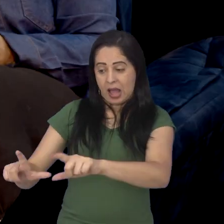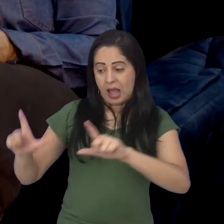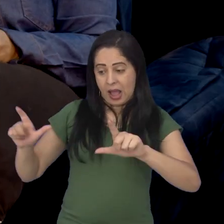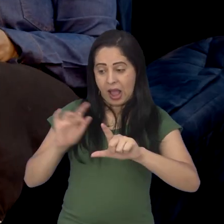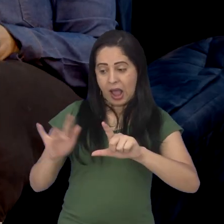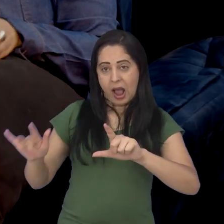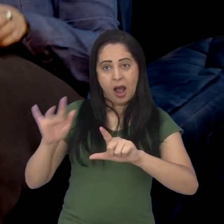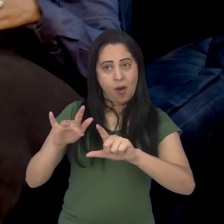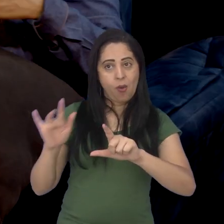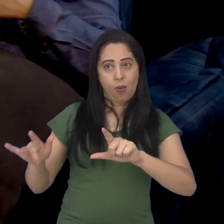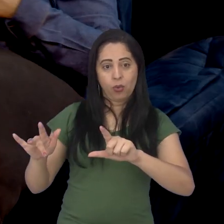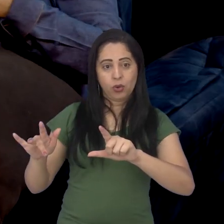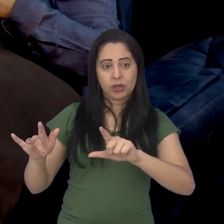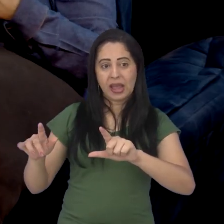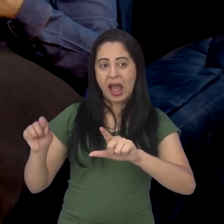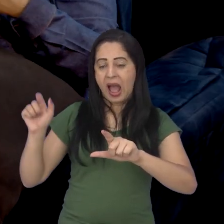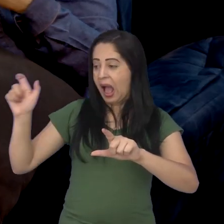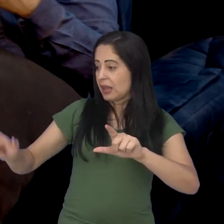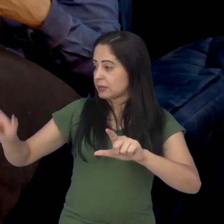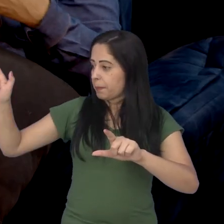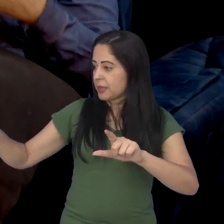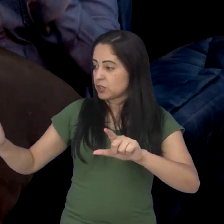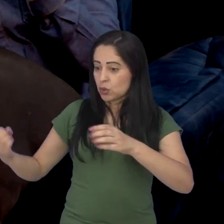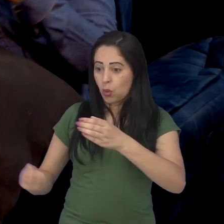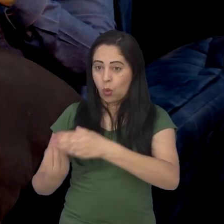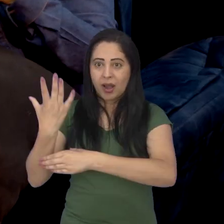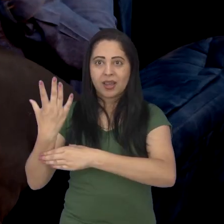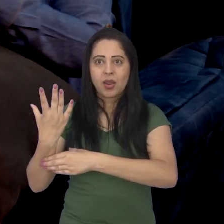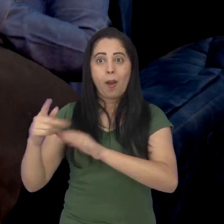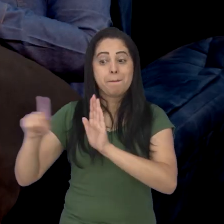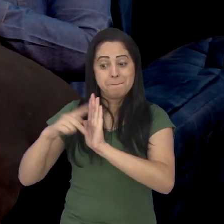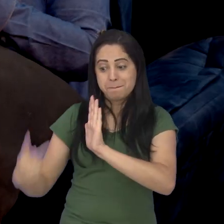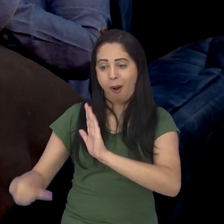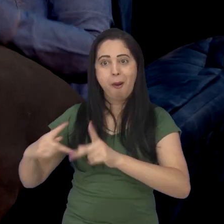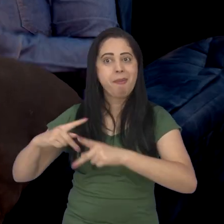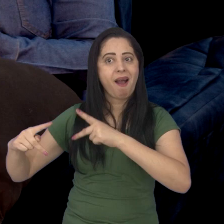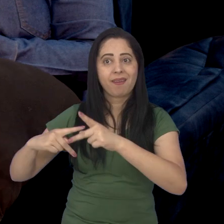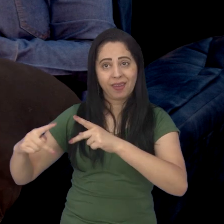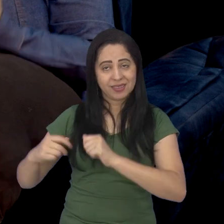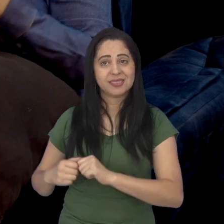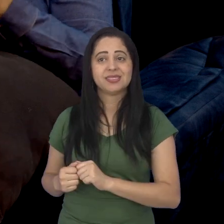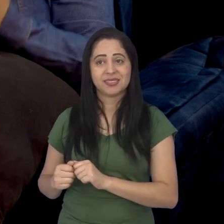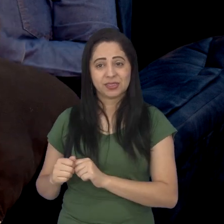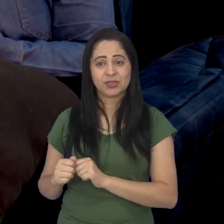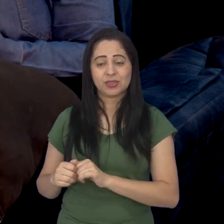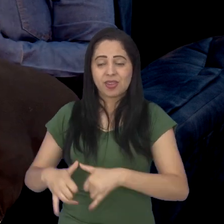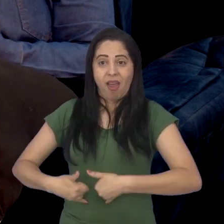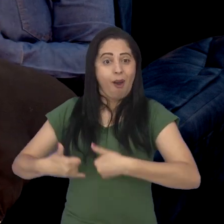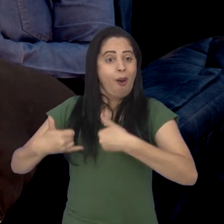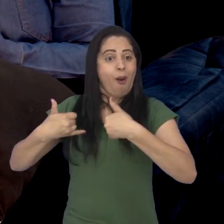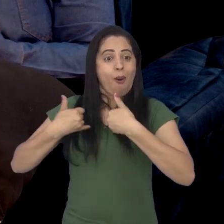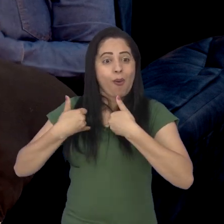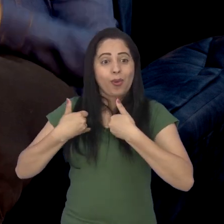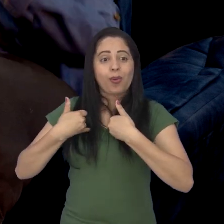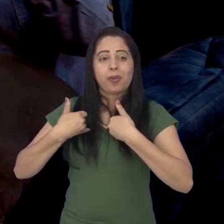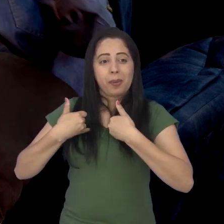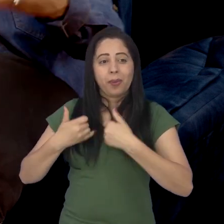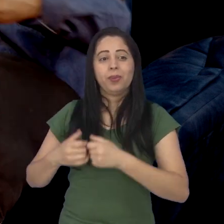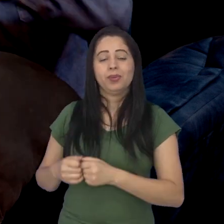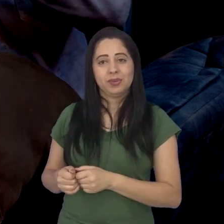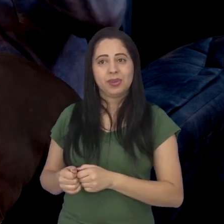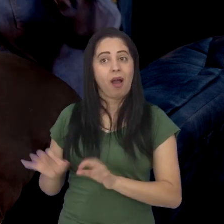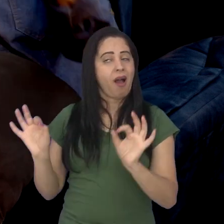que ela foi desenvolvida por pesquisadores daqui de São José é muito legal também, dá um pouco de orgulho, não dá? Quando você